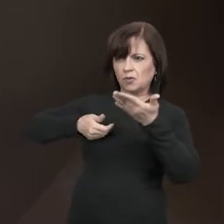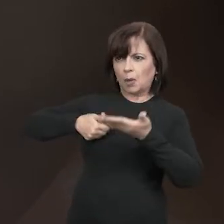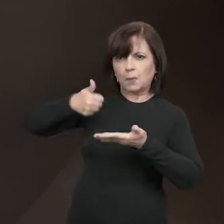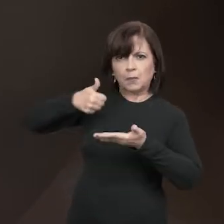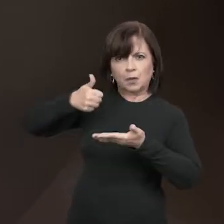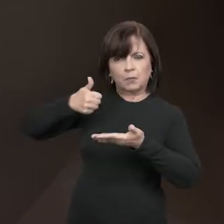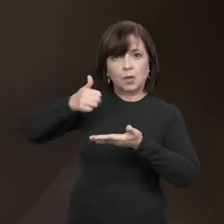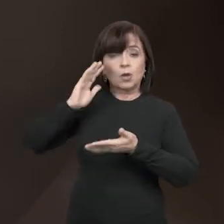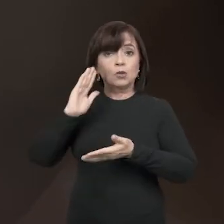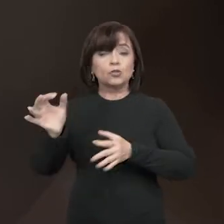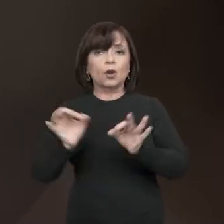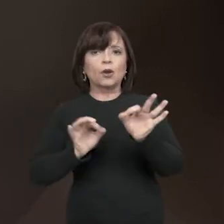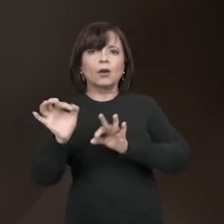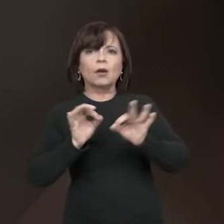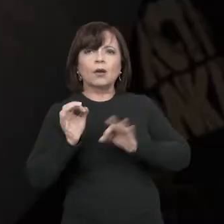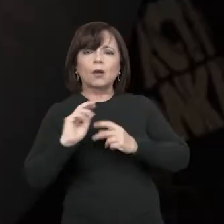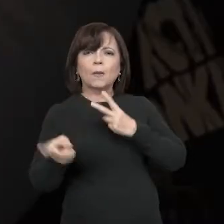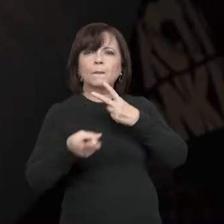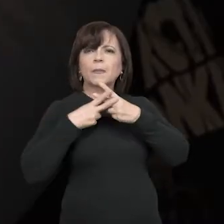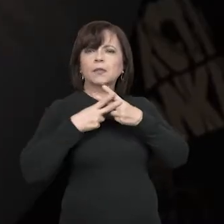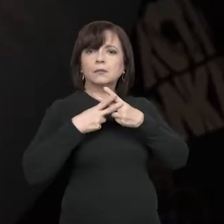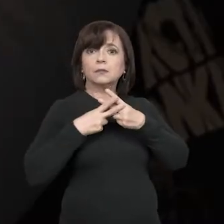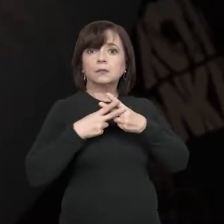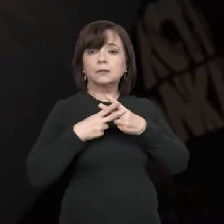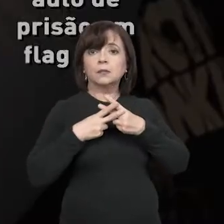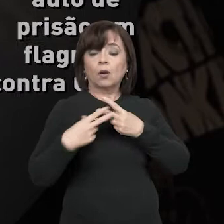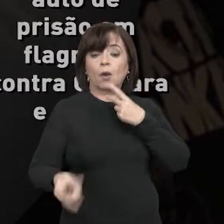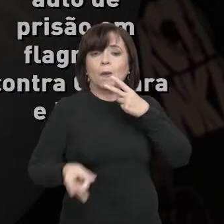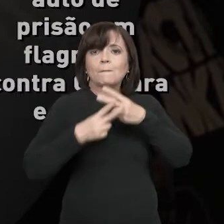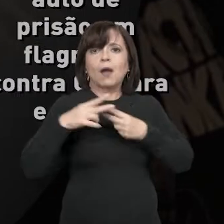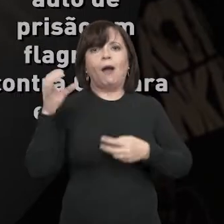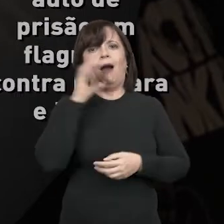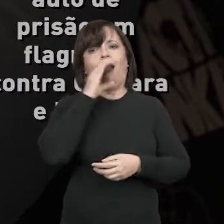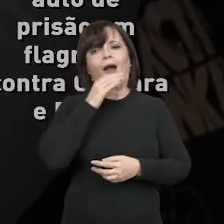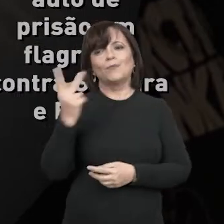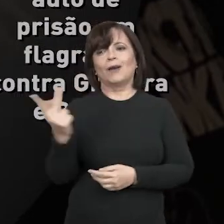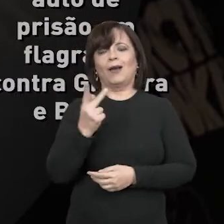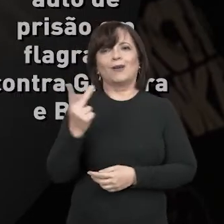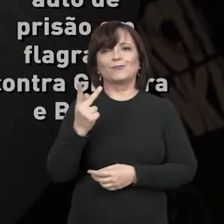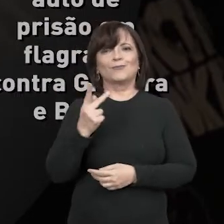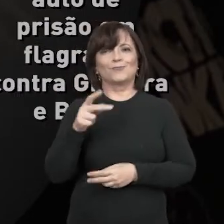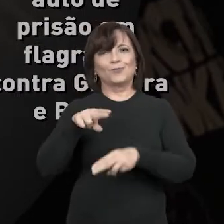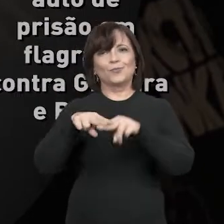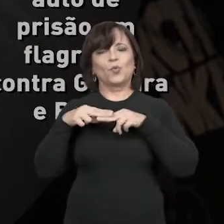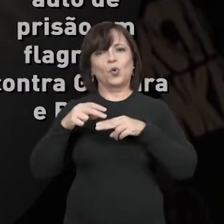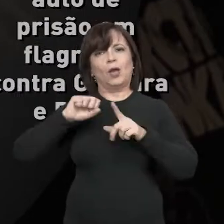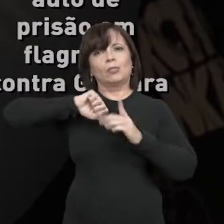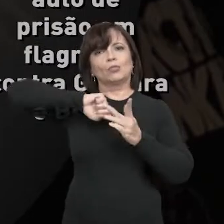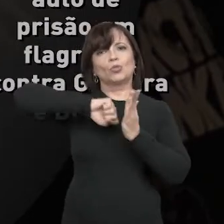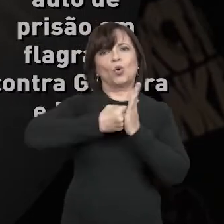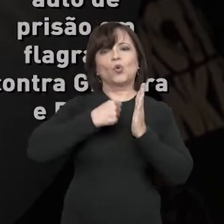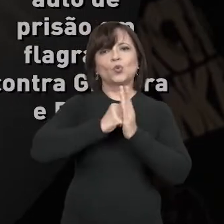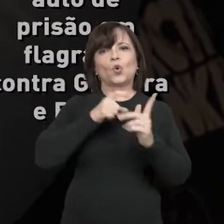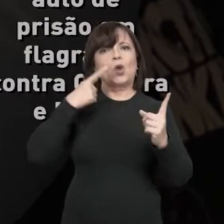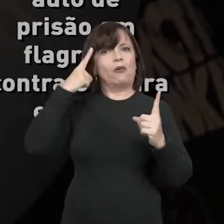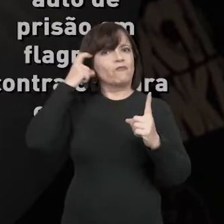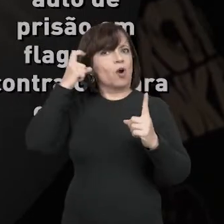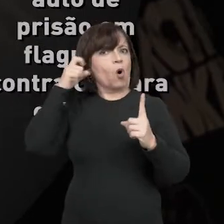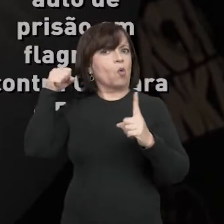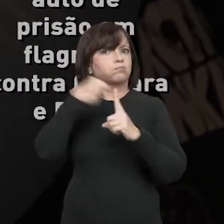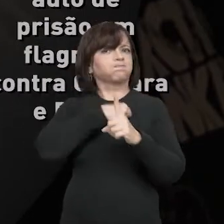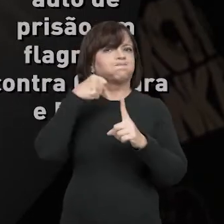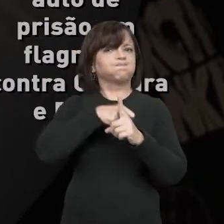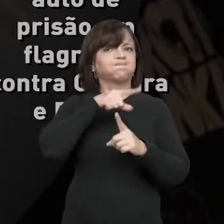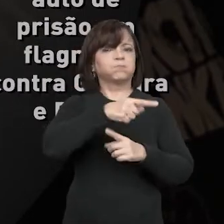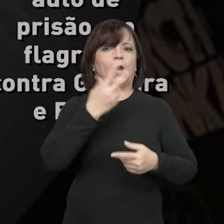a autoridade policial já lavrou o auto de prisão em flagrante, prendendo imediatamente Gilmara e Brena pelo crime de tortura. Na